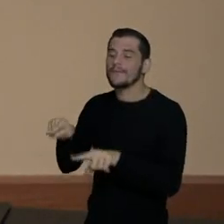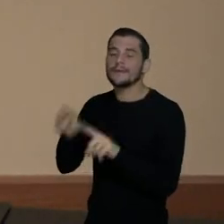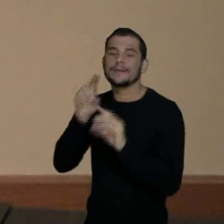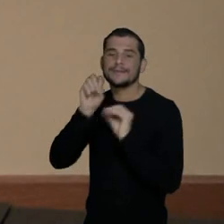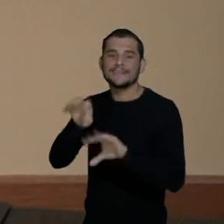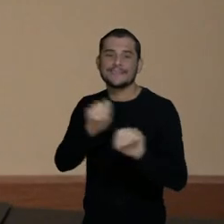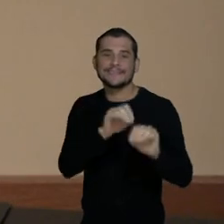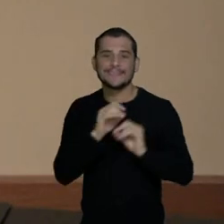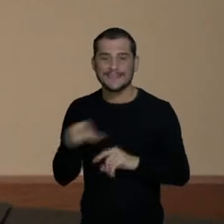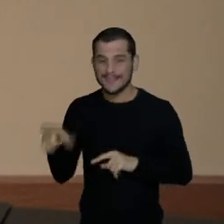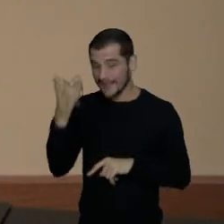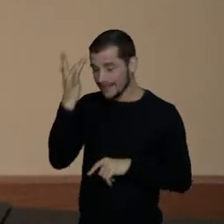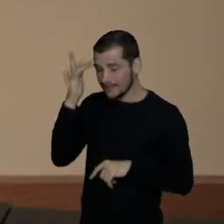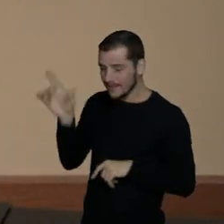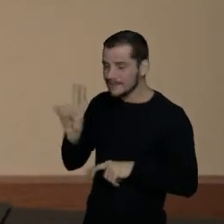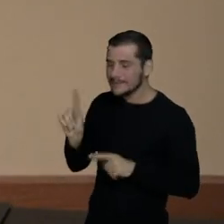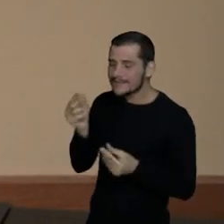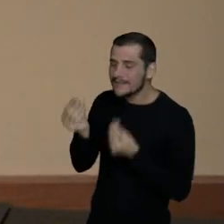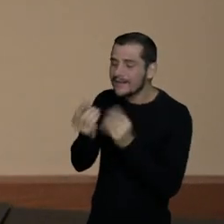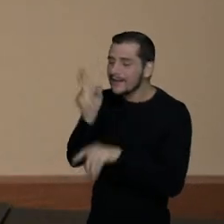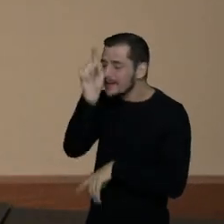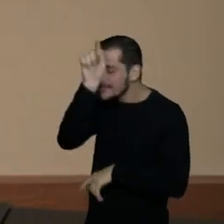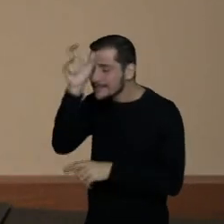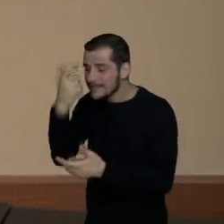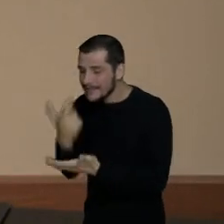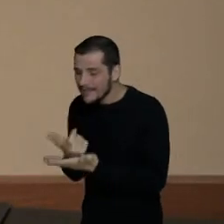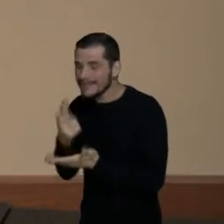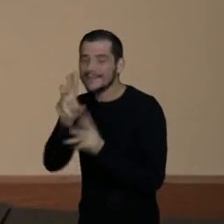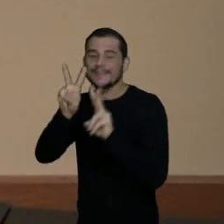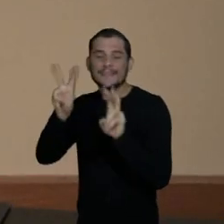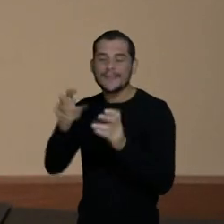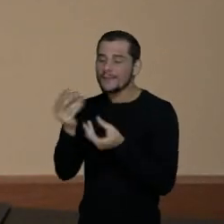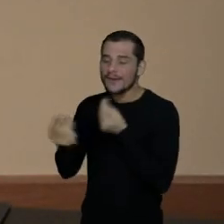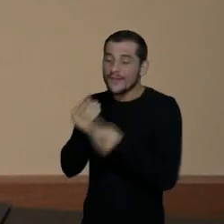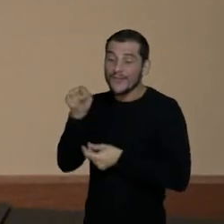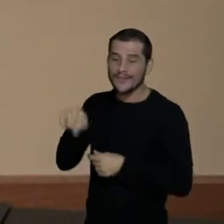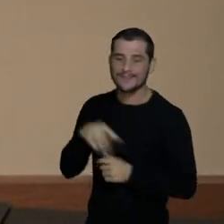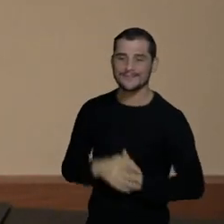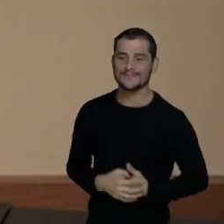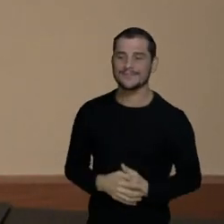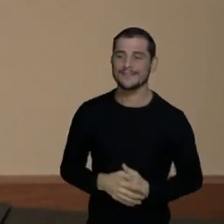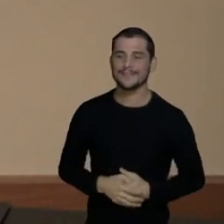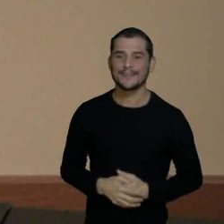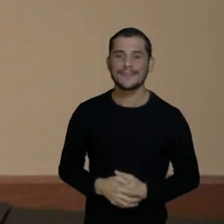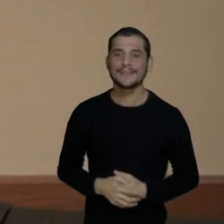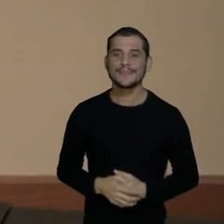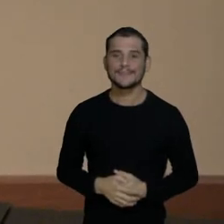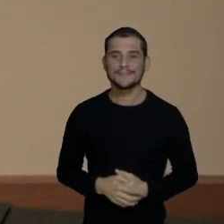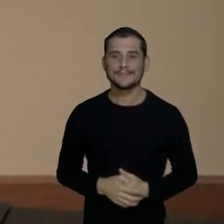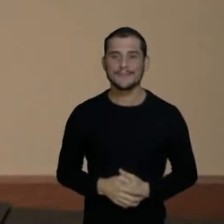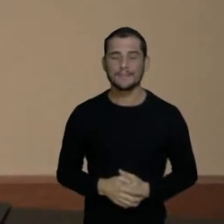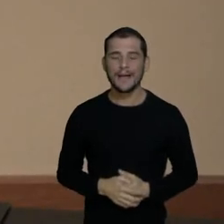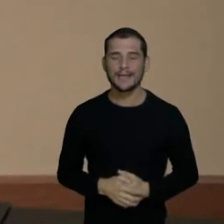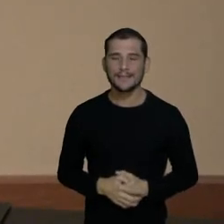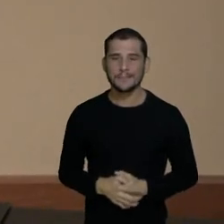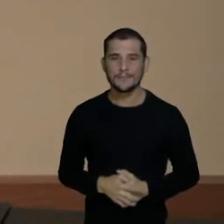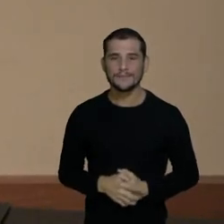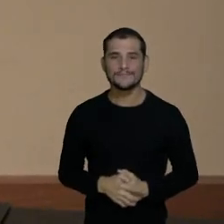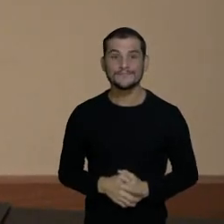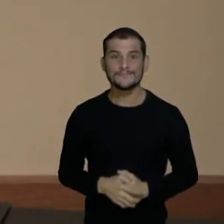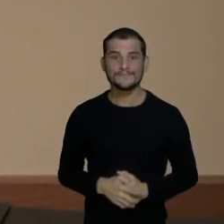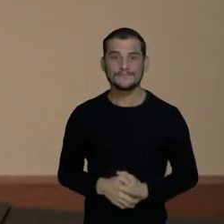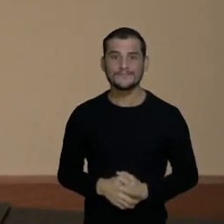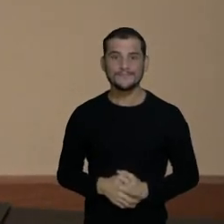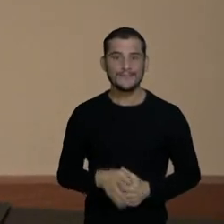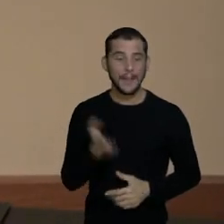falar de dislexia porque meu tema em todo lugar que eu vou estudar é dislexia né Então ele viio me perguntar mais